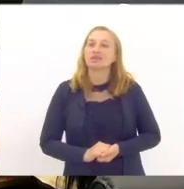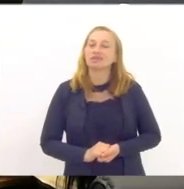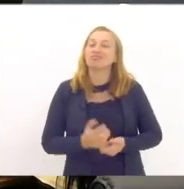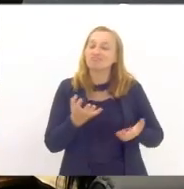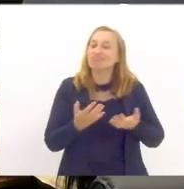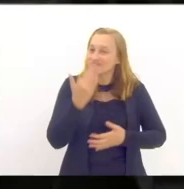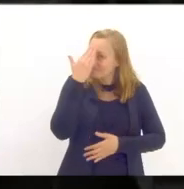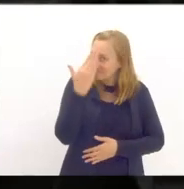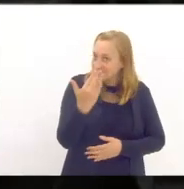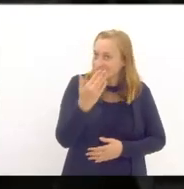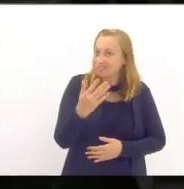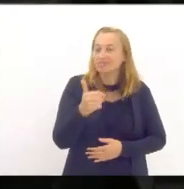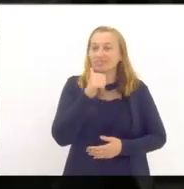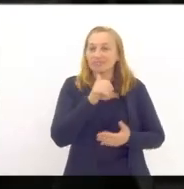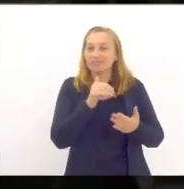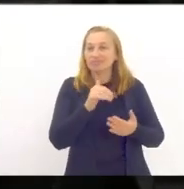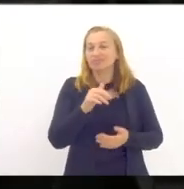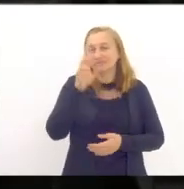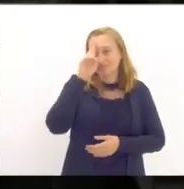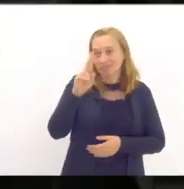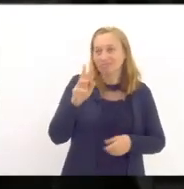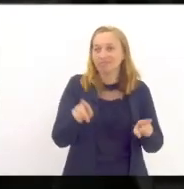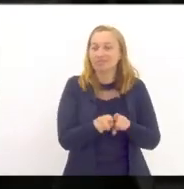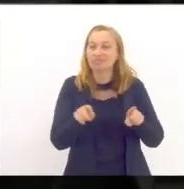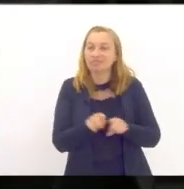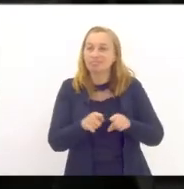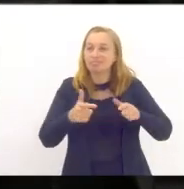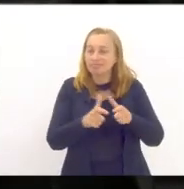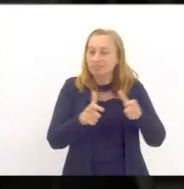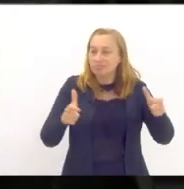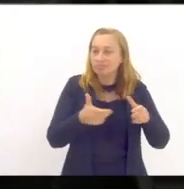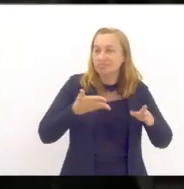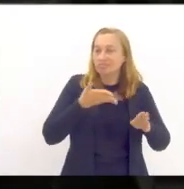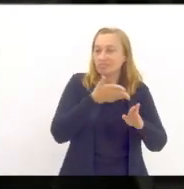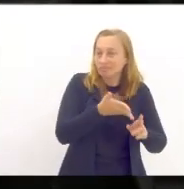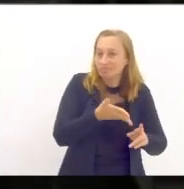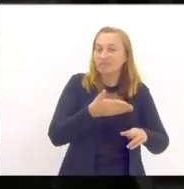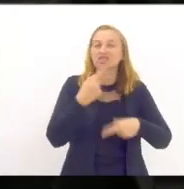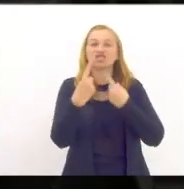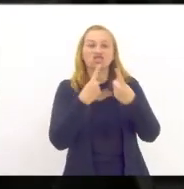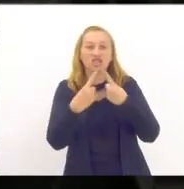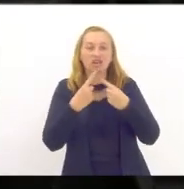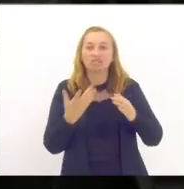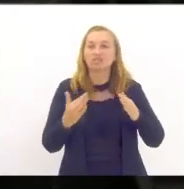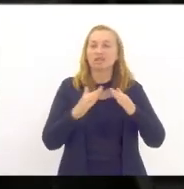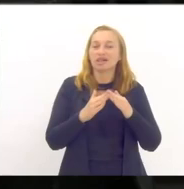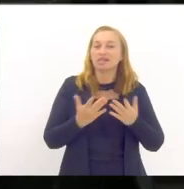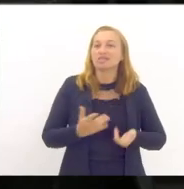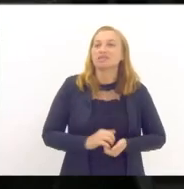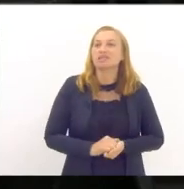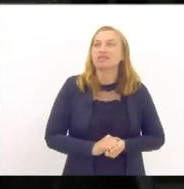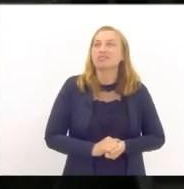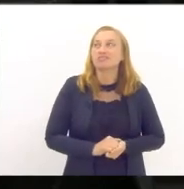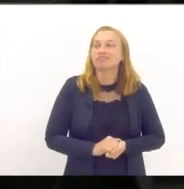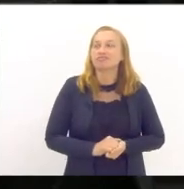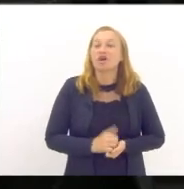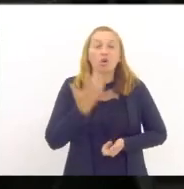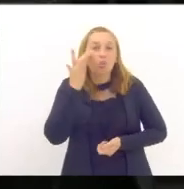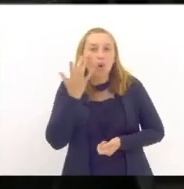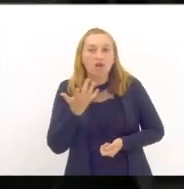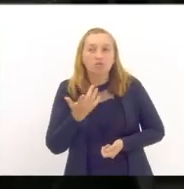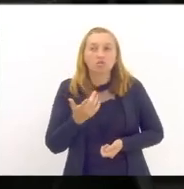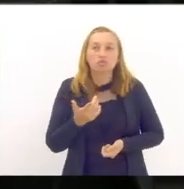queria agradecer, a senhora também é uma grande referência, uma referência de diálogo nessa casa. Eu acho